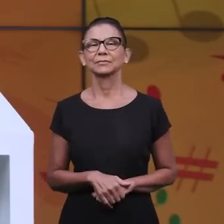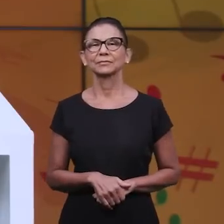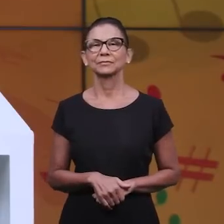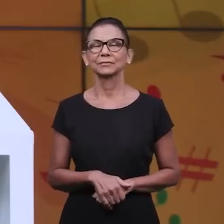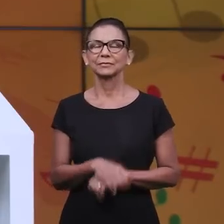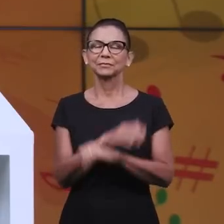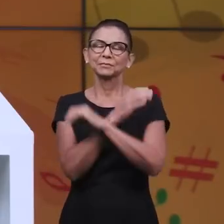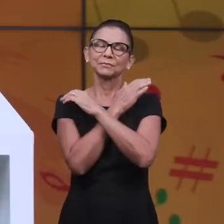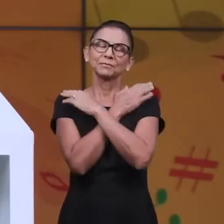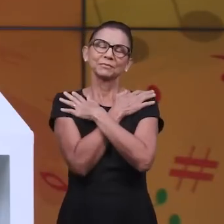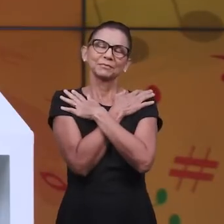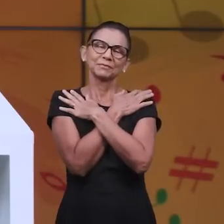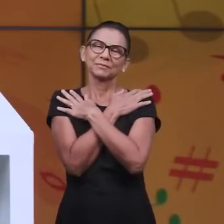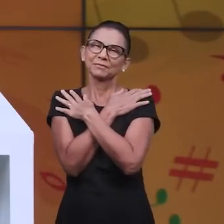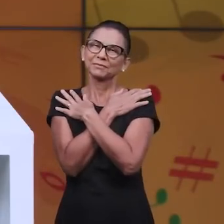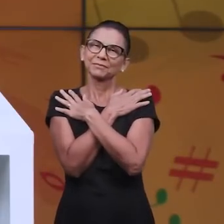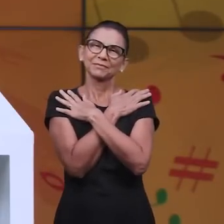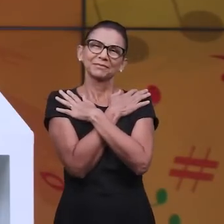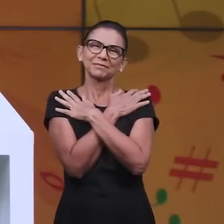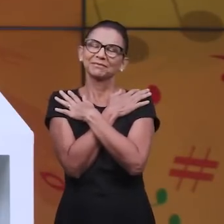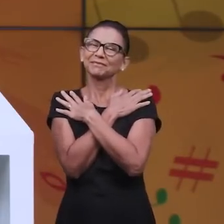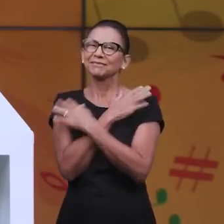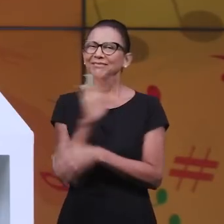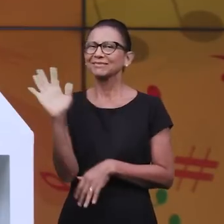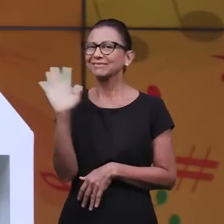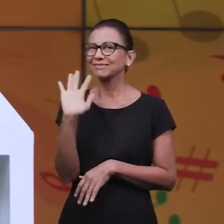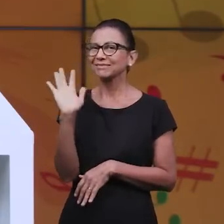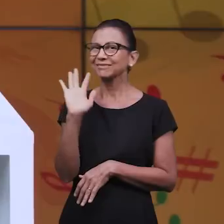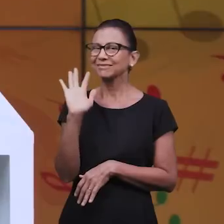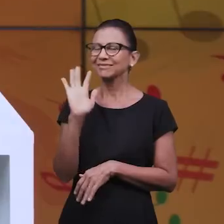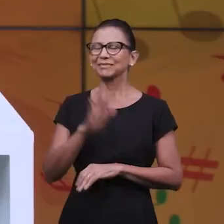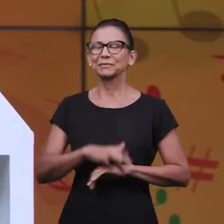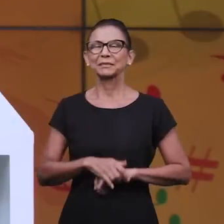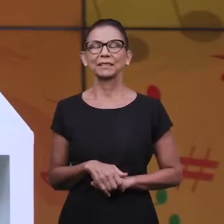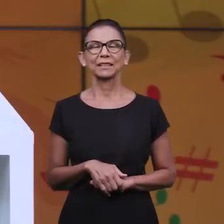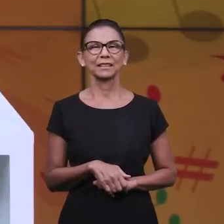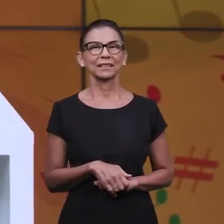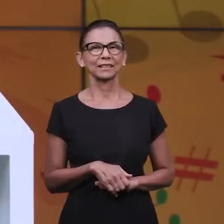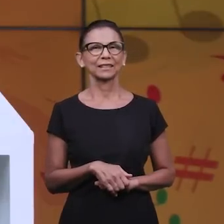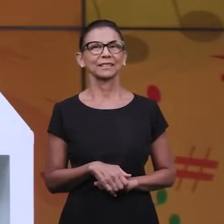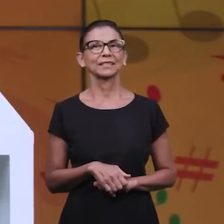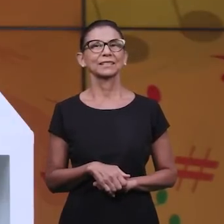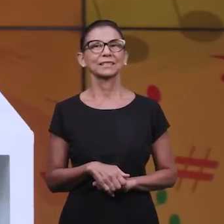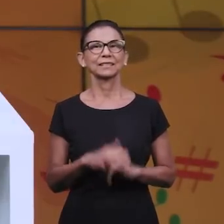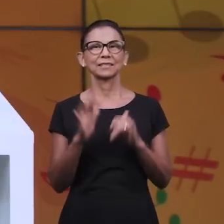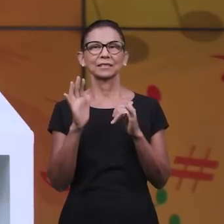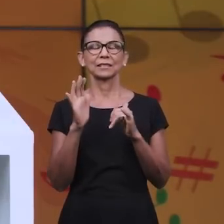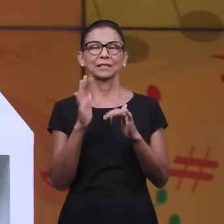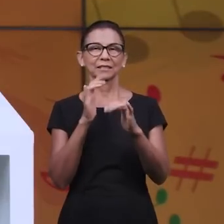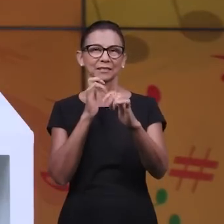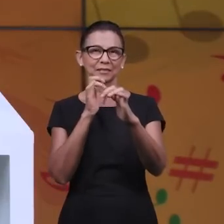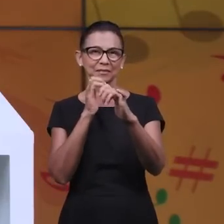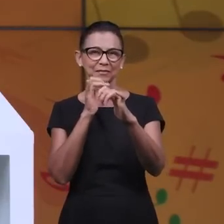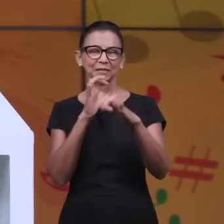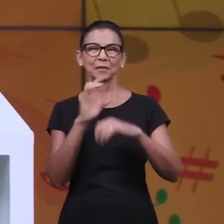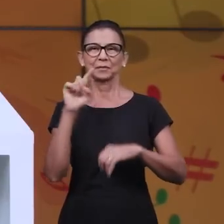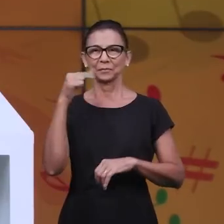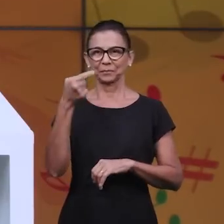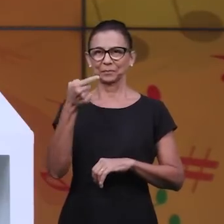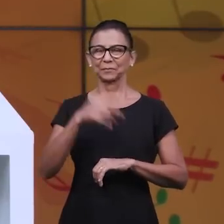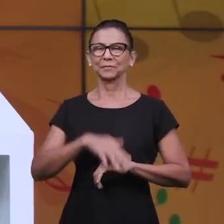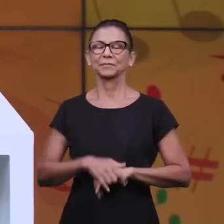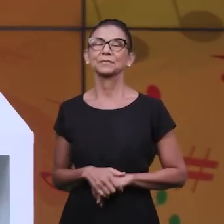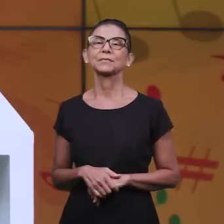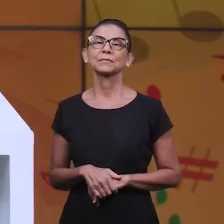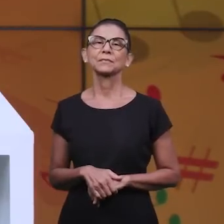amém? Um abraço com muito carinho e até a nossa próxima aula com a flauta doce.